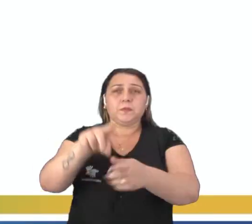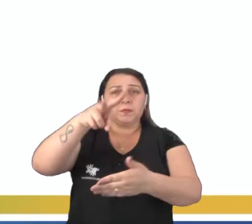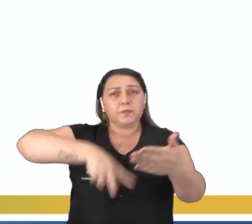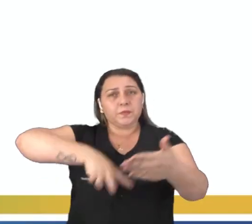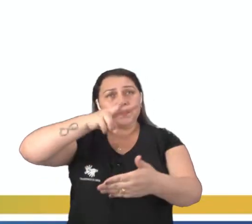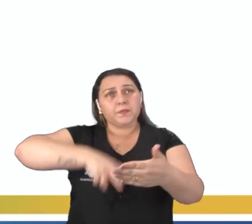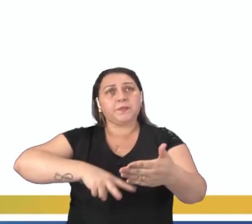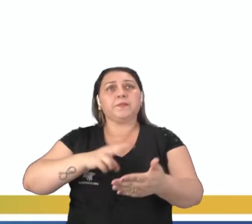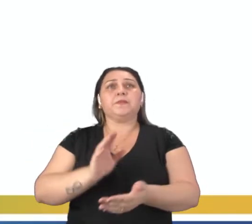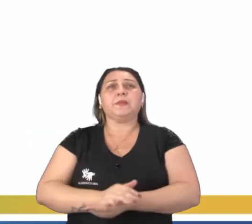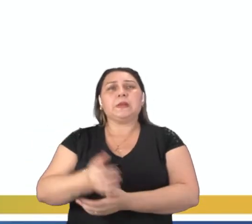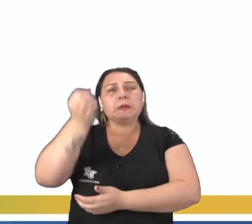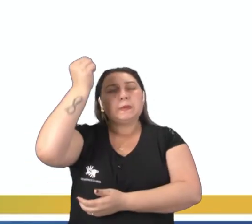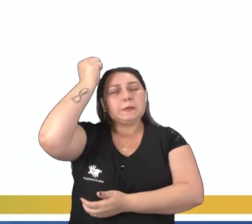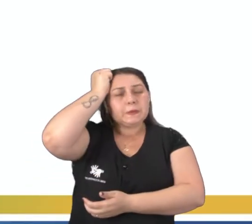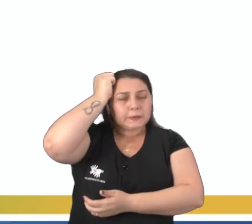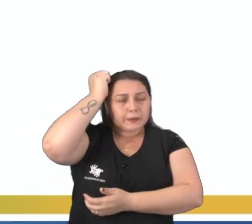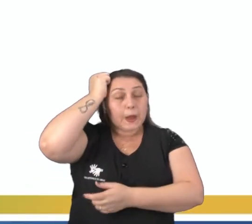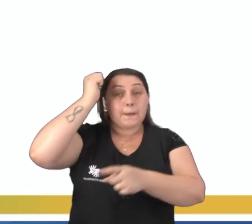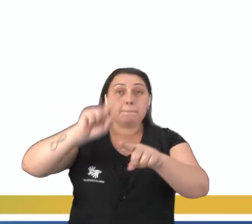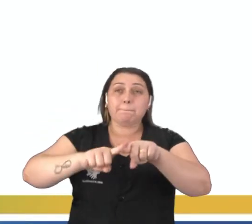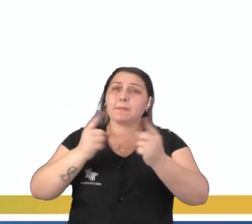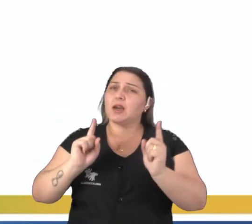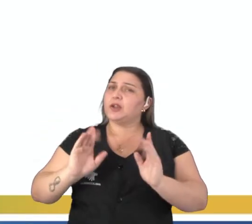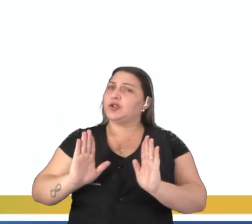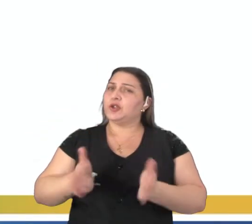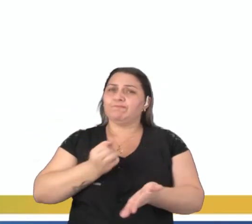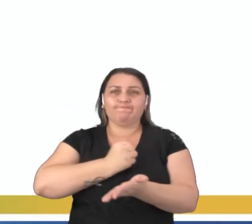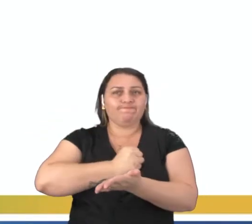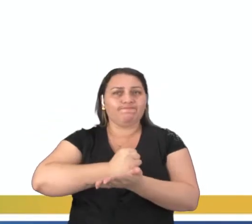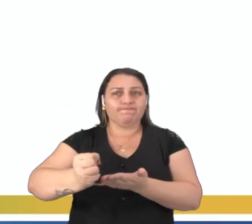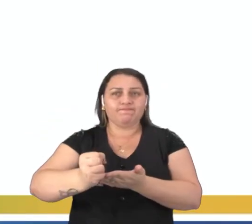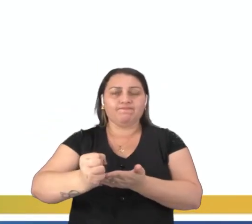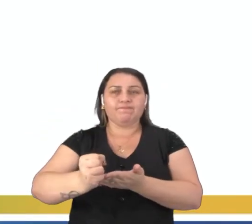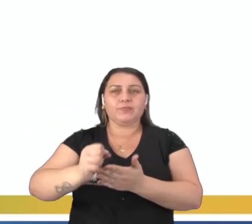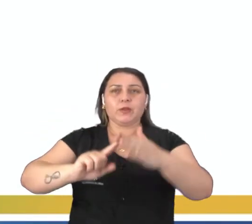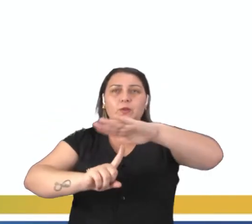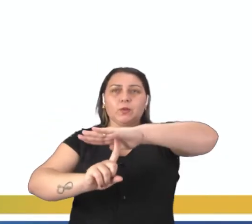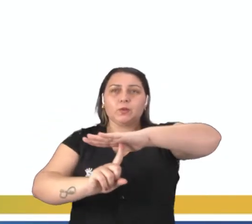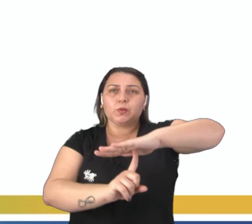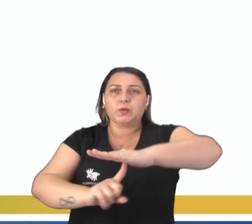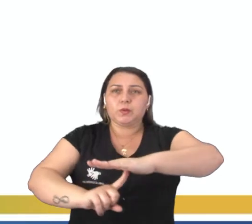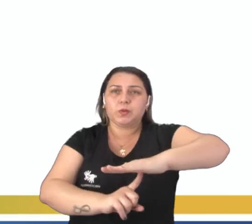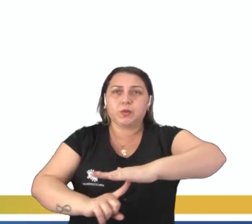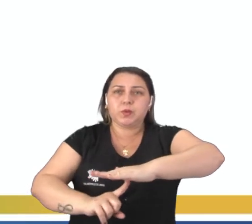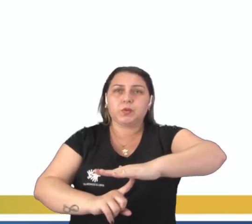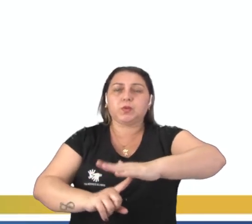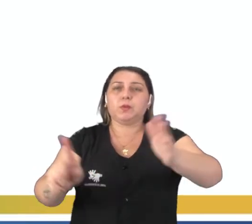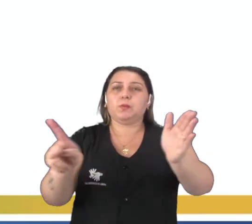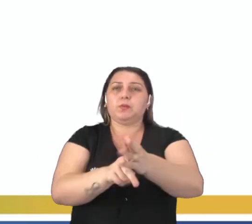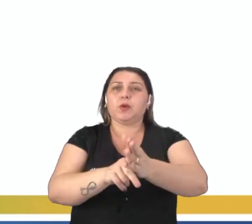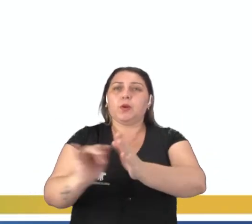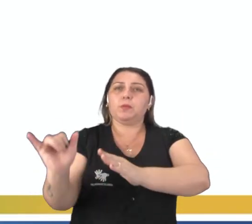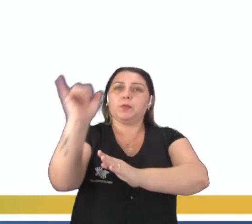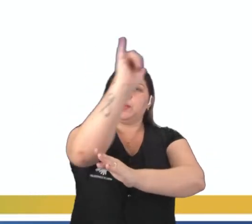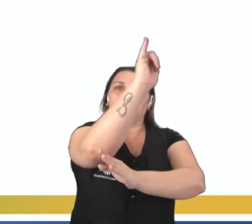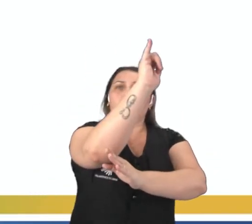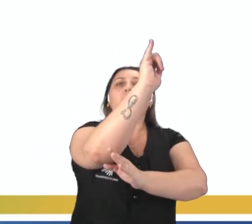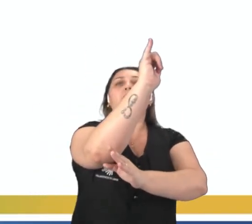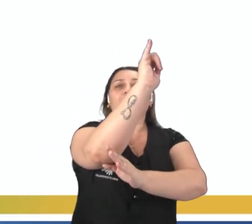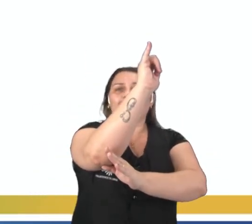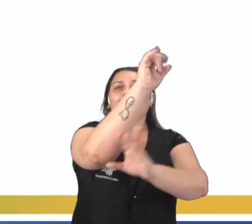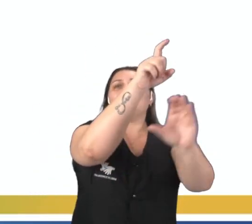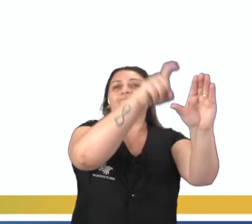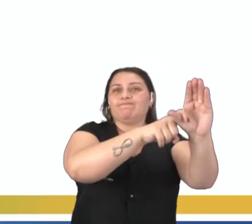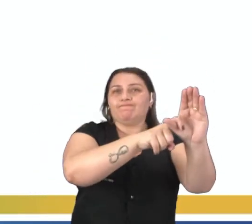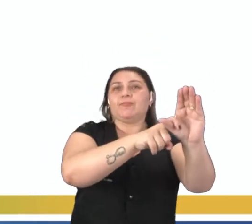leitura. Arrependeu-se, mas já era tarde. O paraquedas ficou no avião. Observem que o personagem não